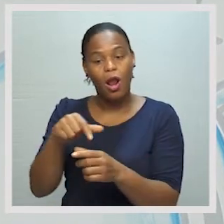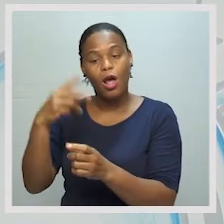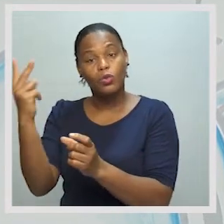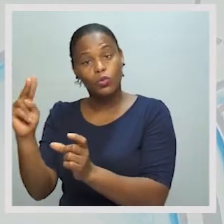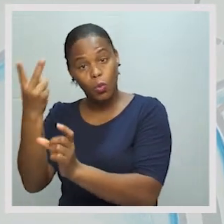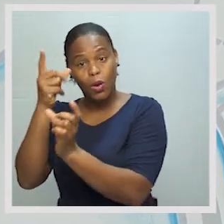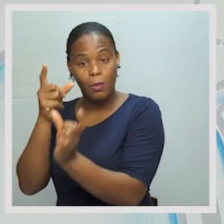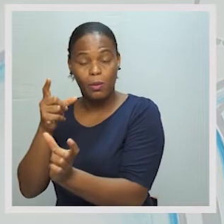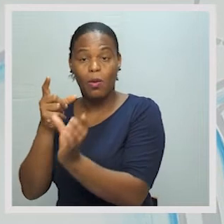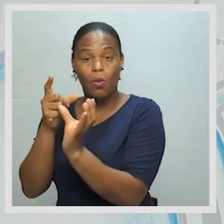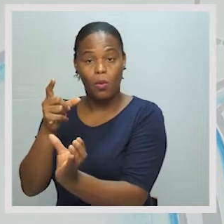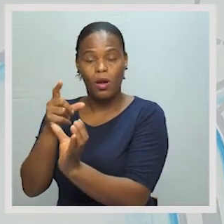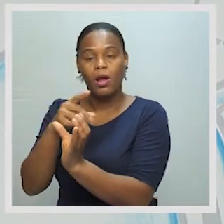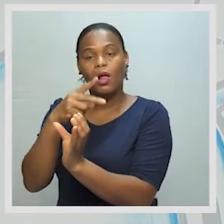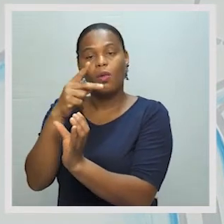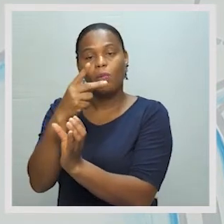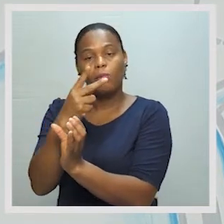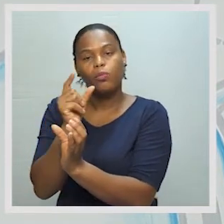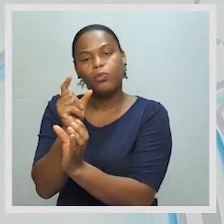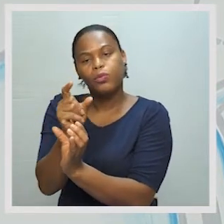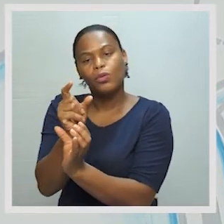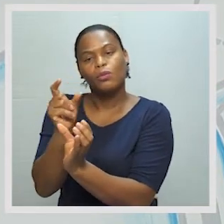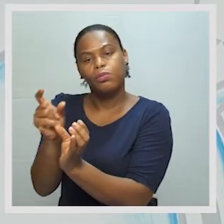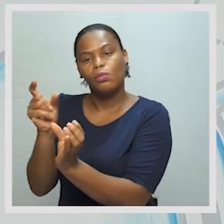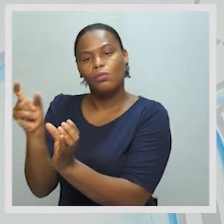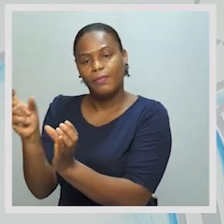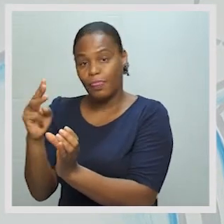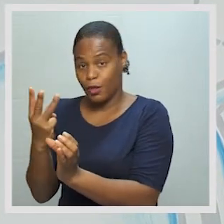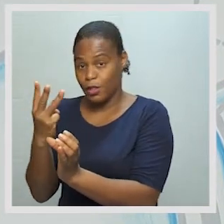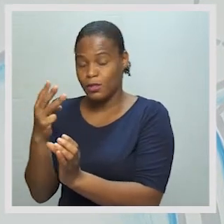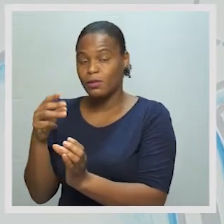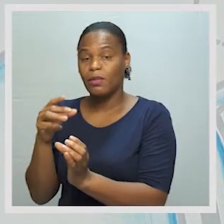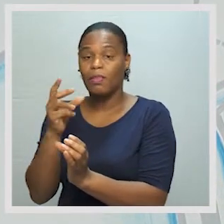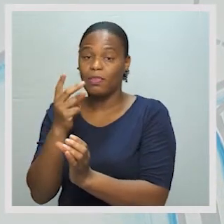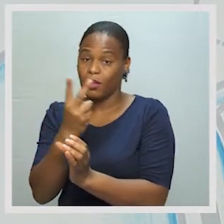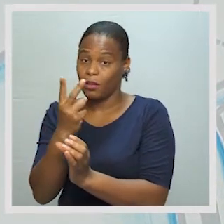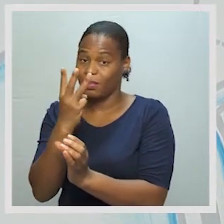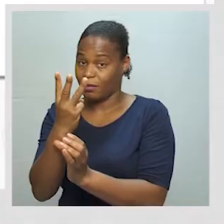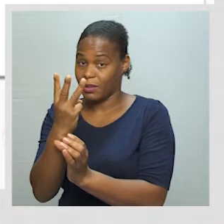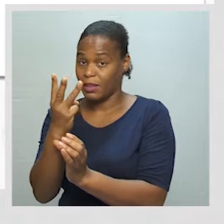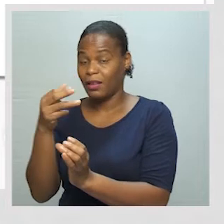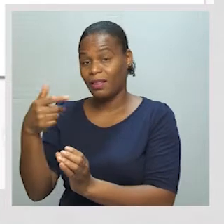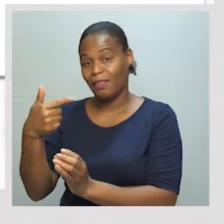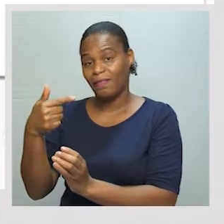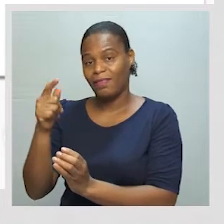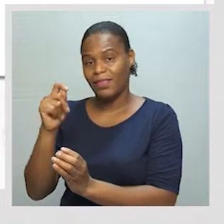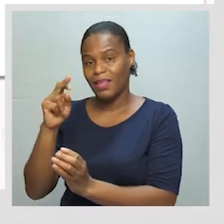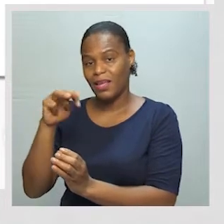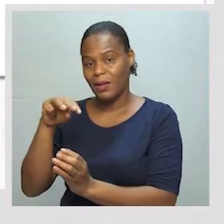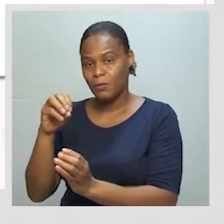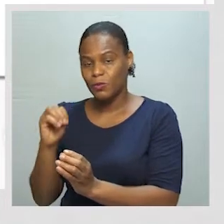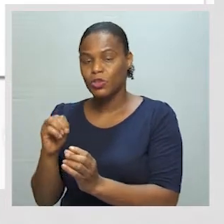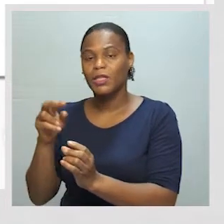3 parcelas, por isso, nós temos, então, 3 termos. São eles